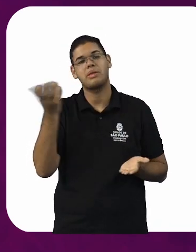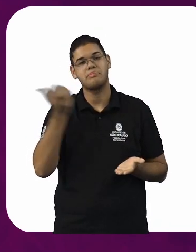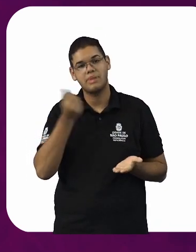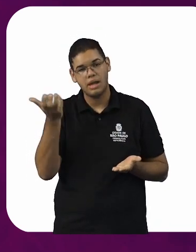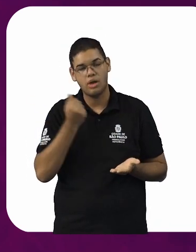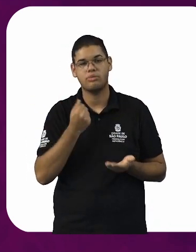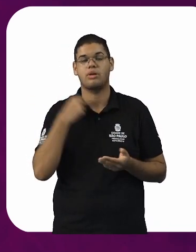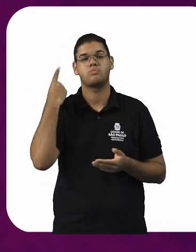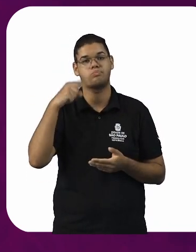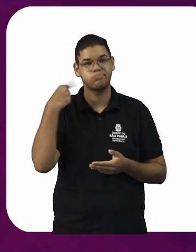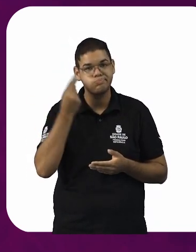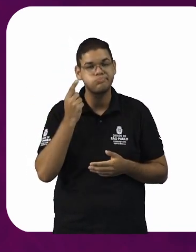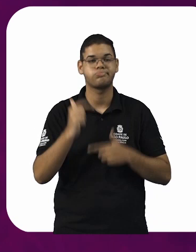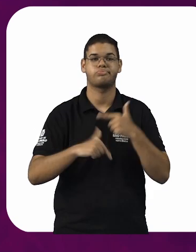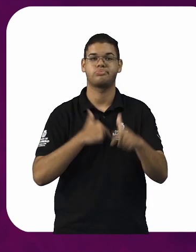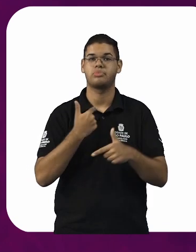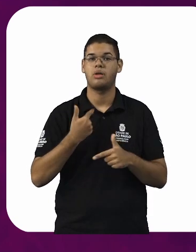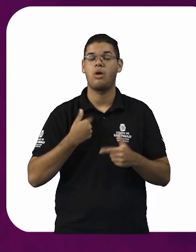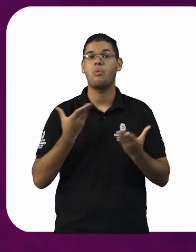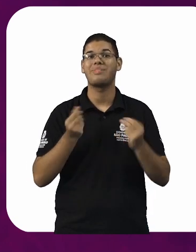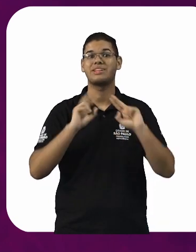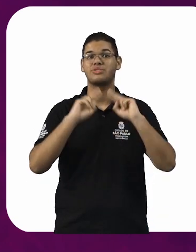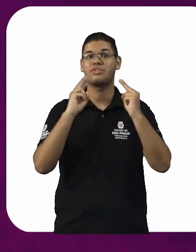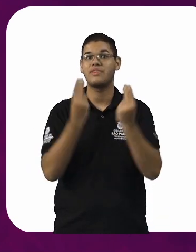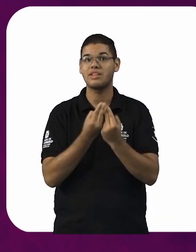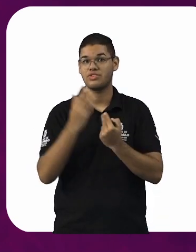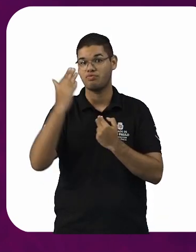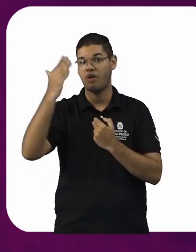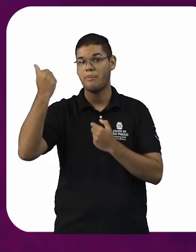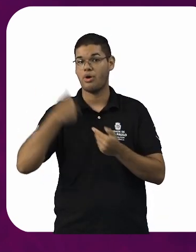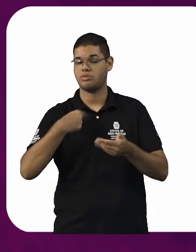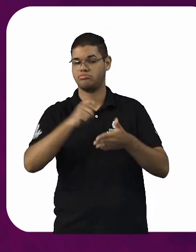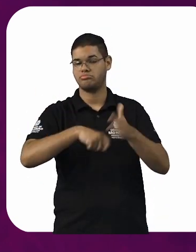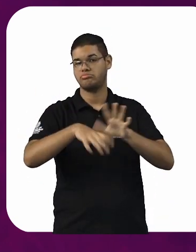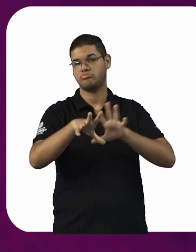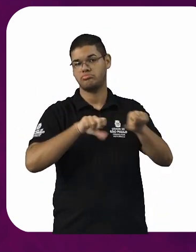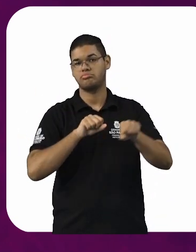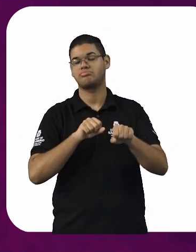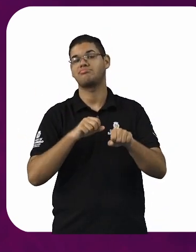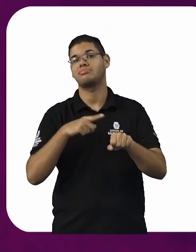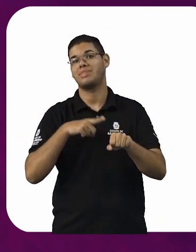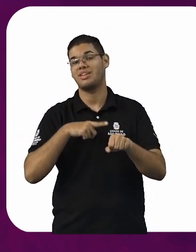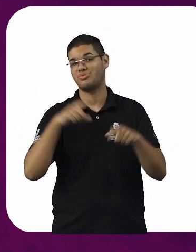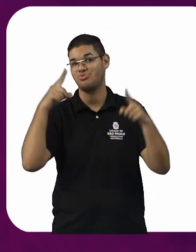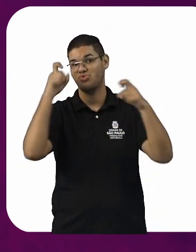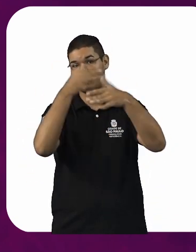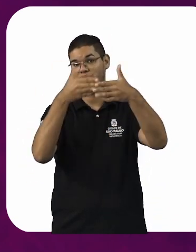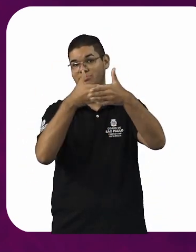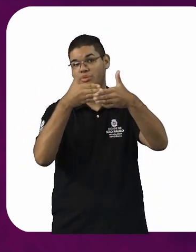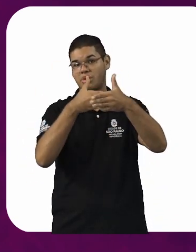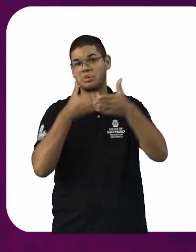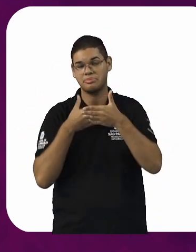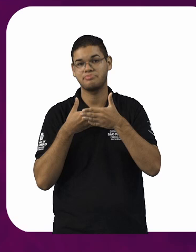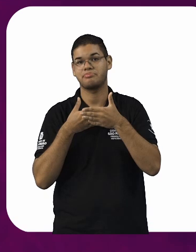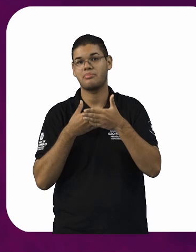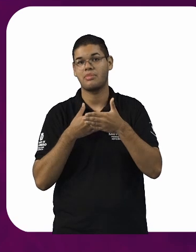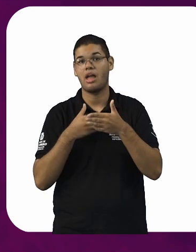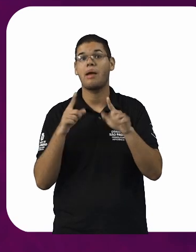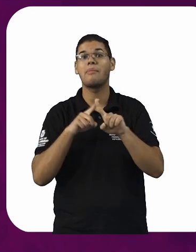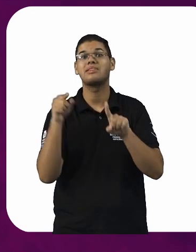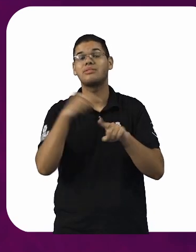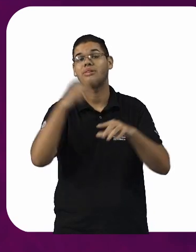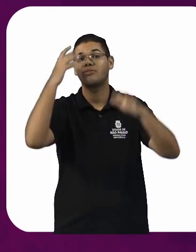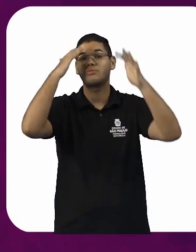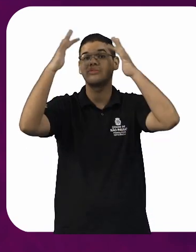por grandes universidades aqui do estado de São Paulo, enfrenta dificuldades. Agora, você imagina